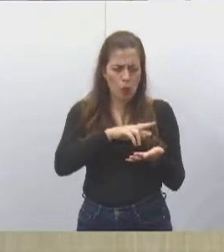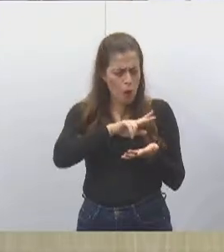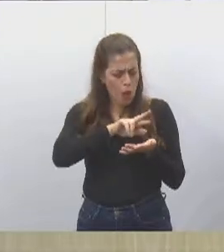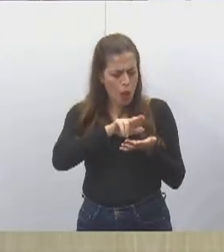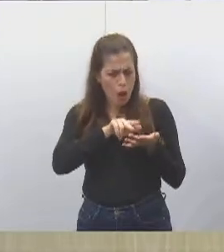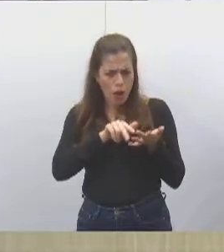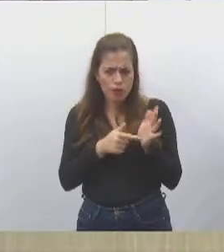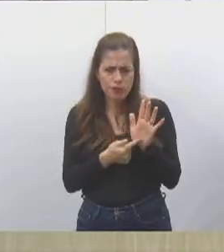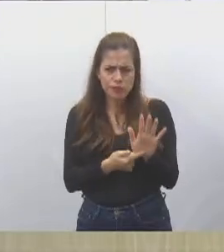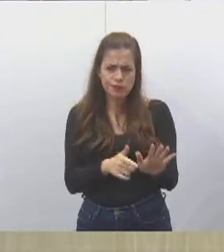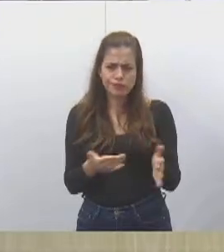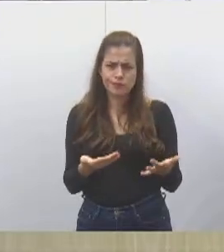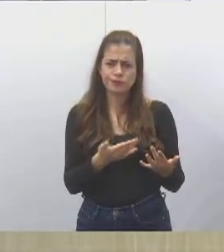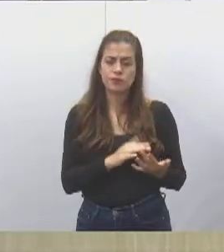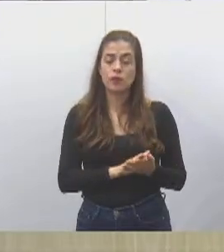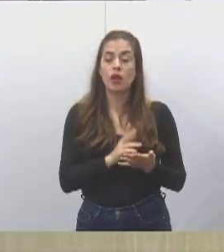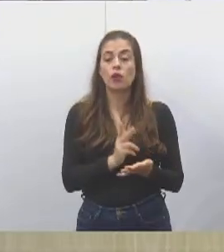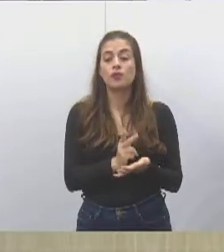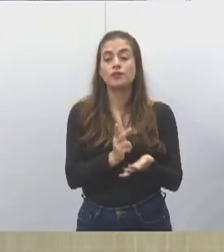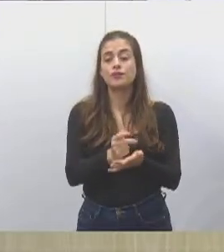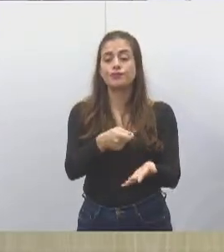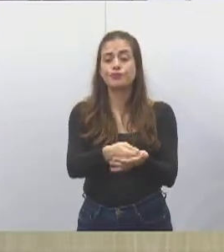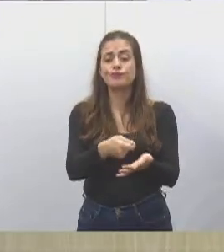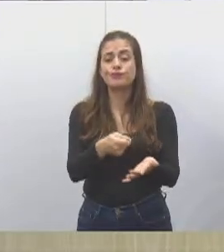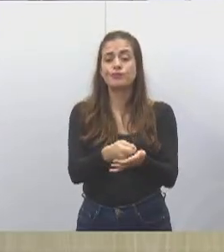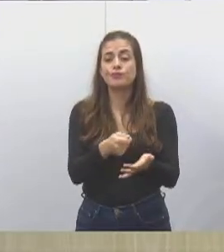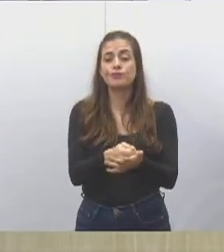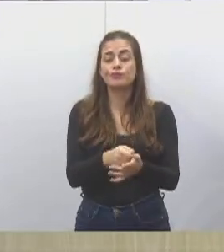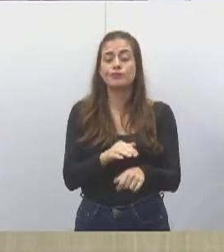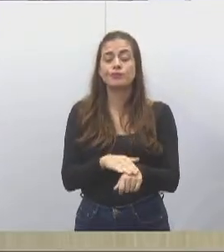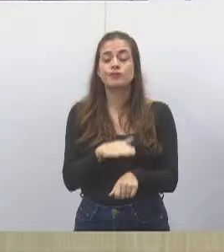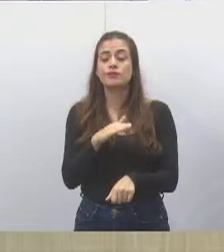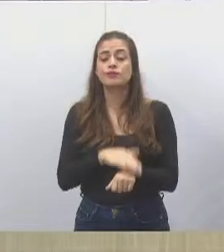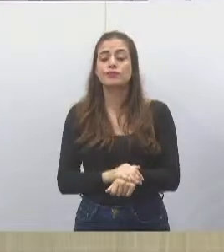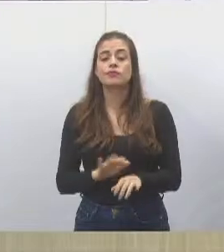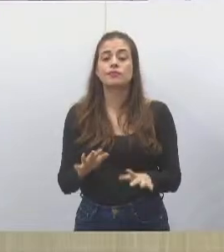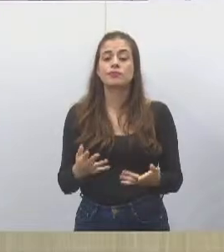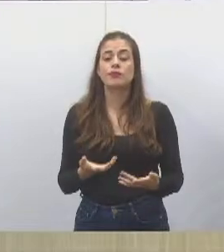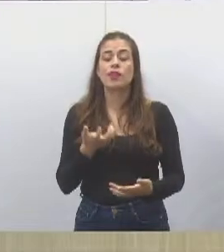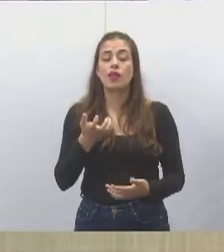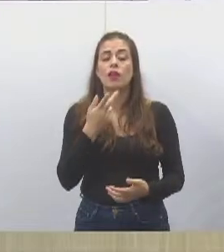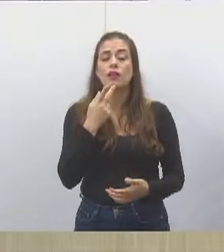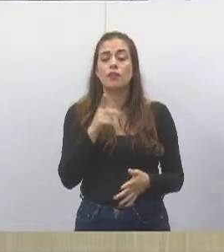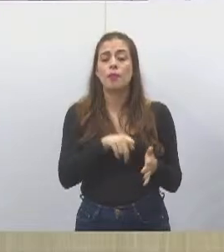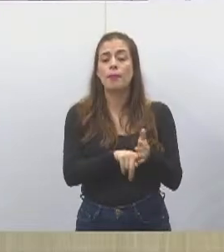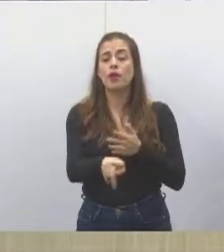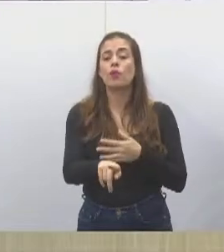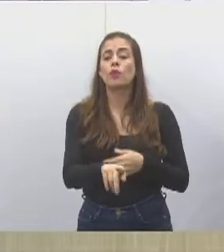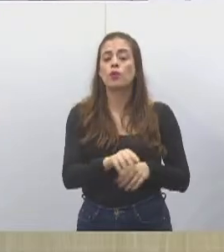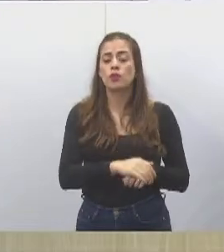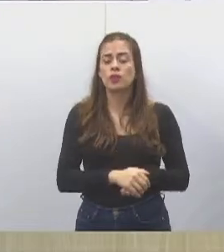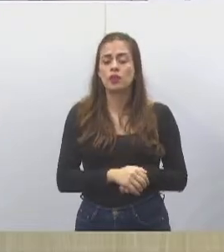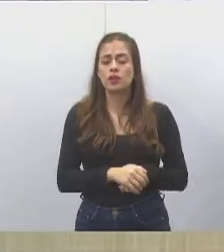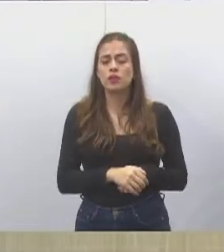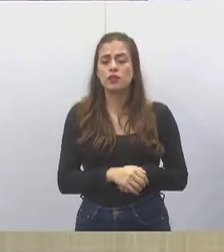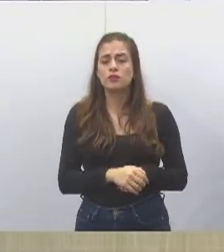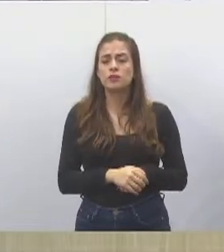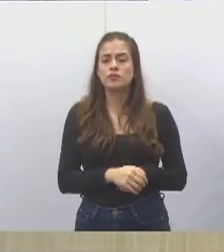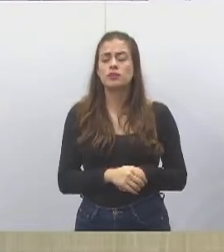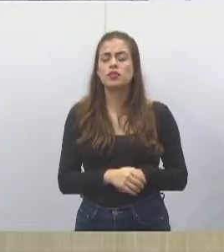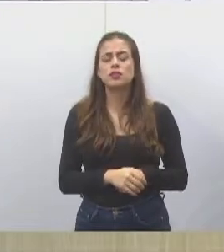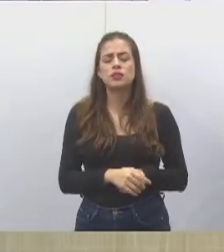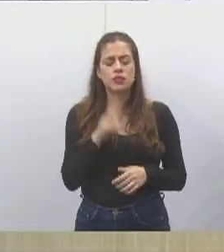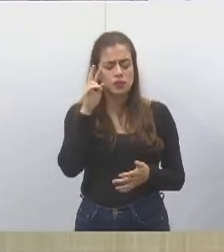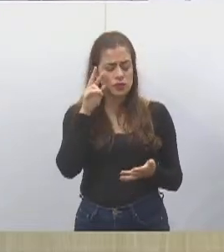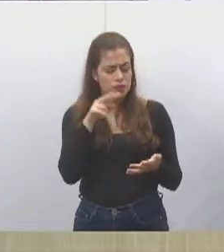em relação a isso a gente vai continuar cobrando ainda mais. Eu só queria fazer uma pergunta aqui, fazer uma indagação aqui. Eu vi